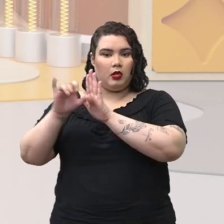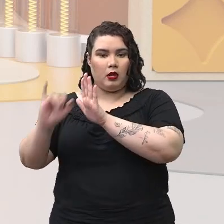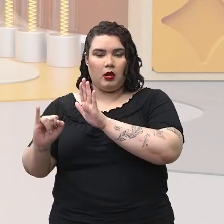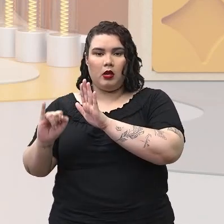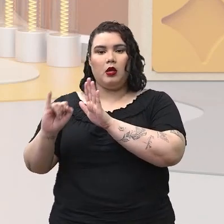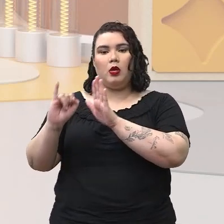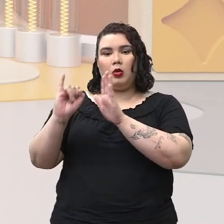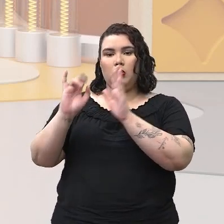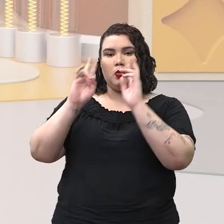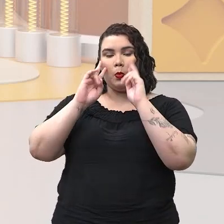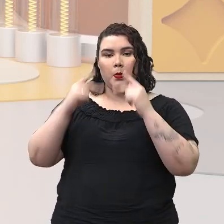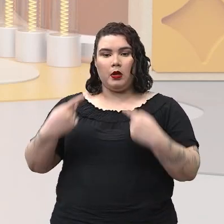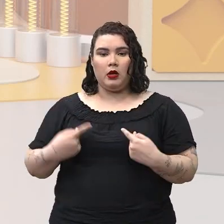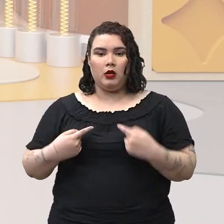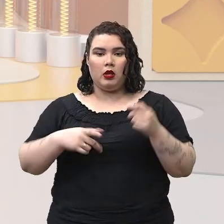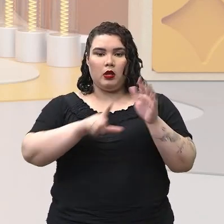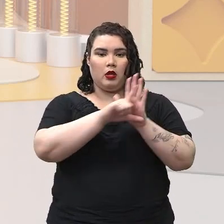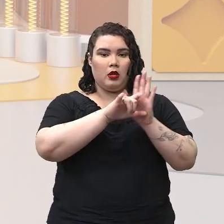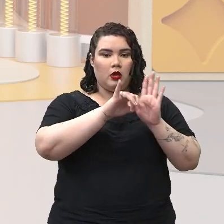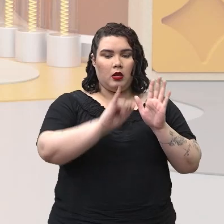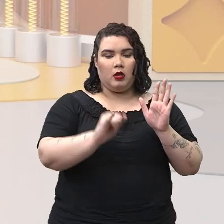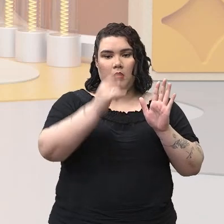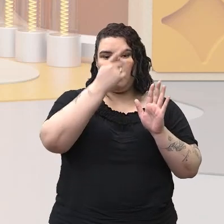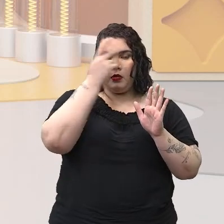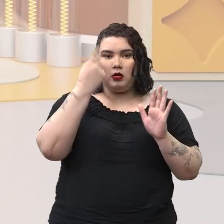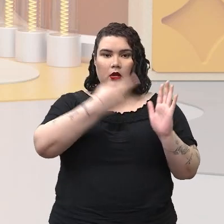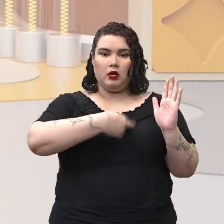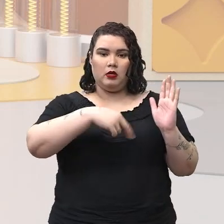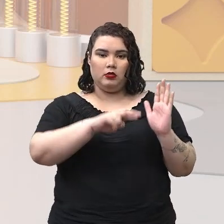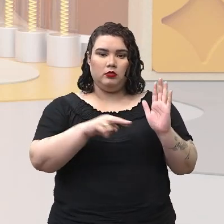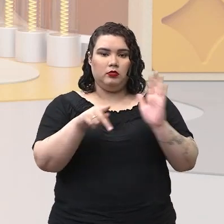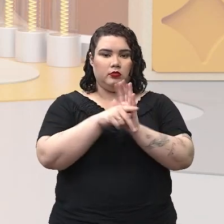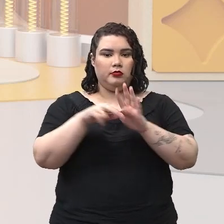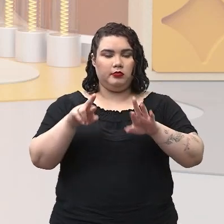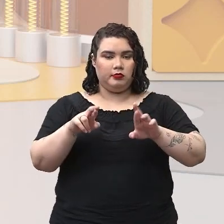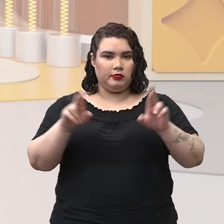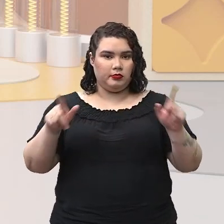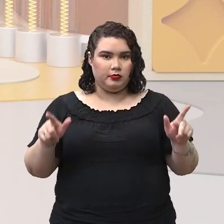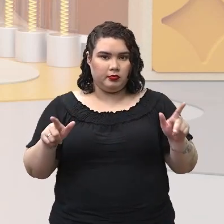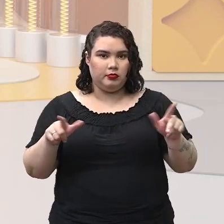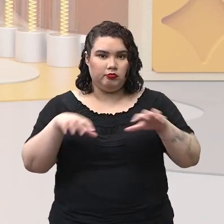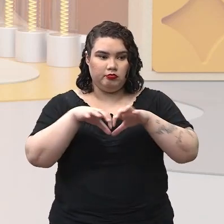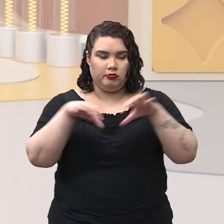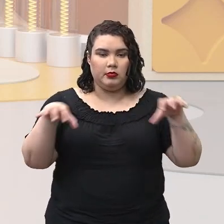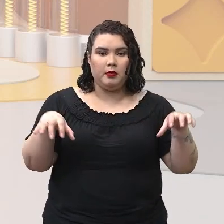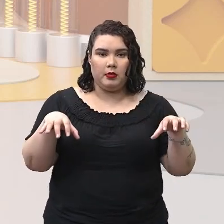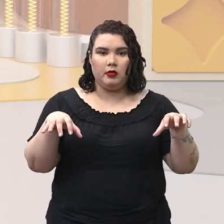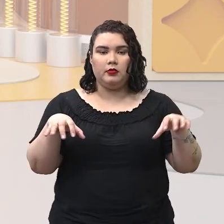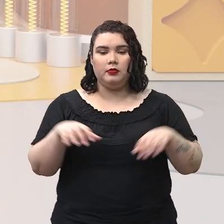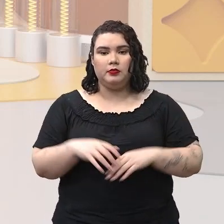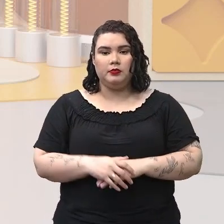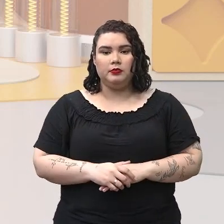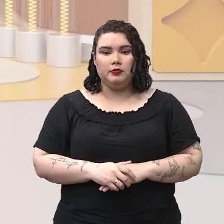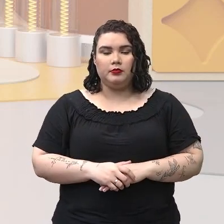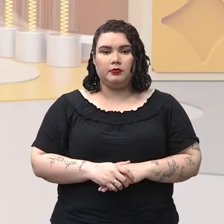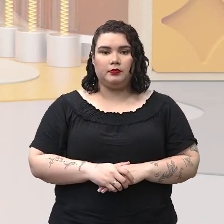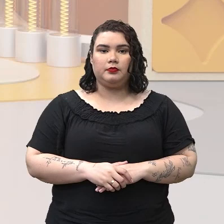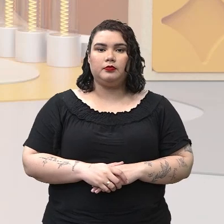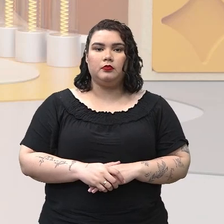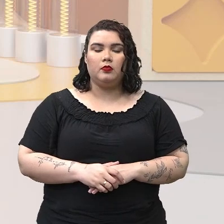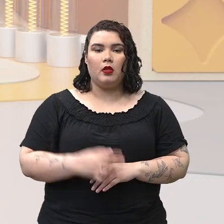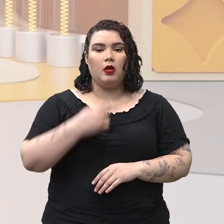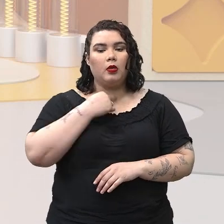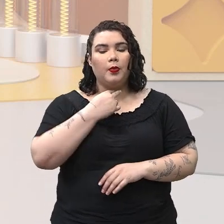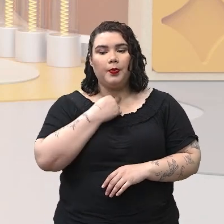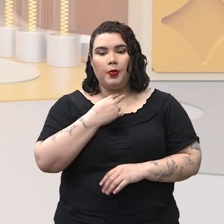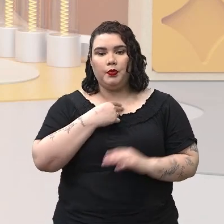homens é lei dos homens e o que é lei de pessoas que acreditam nessas coisas vale só para dentro da igreja dessas pessoas aí, né? Não pode